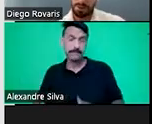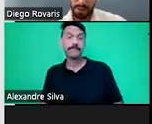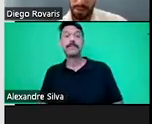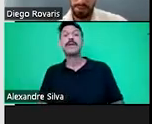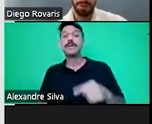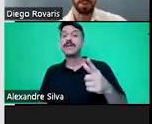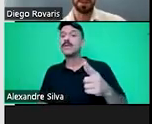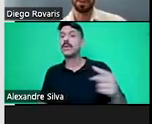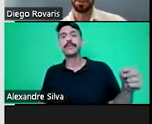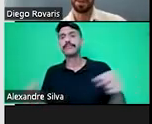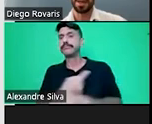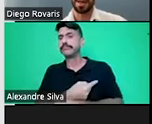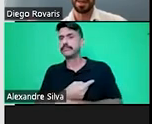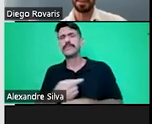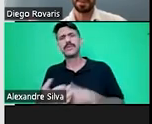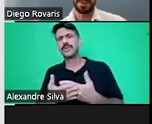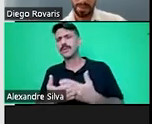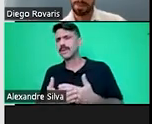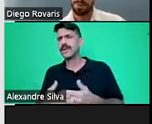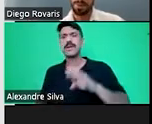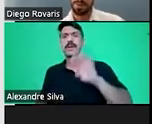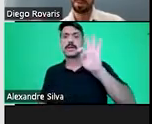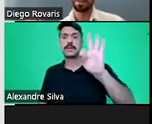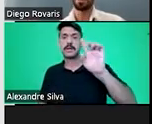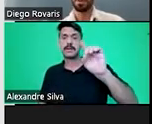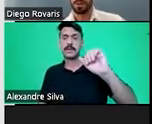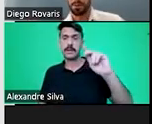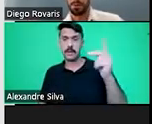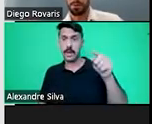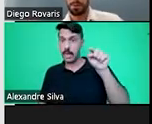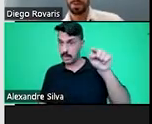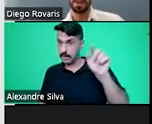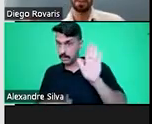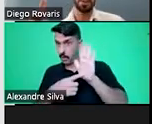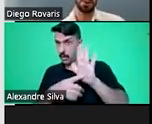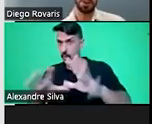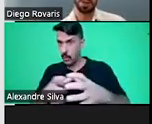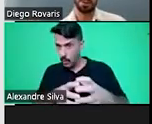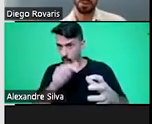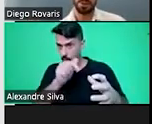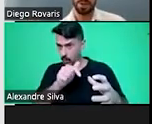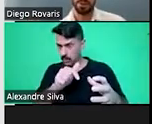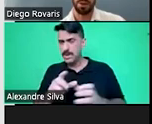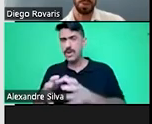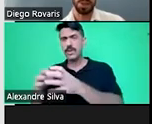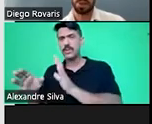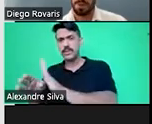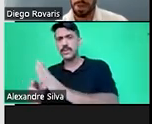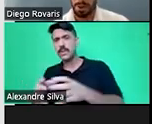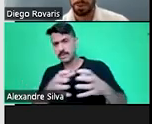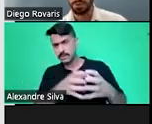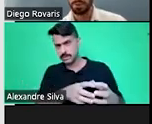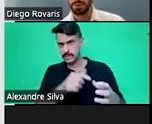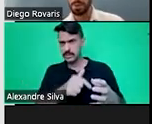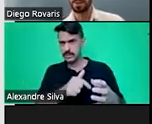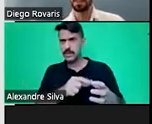ao contrário da literatura. Então, pacientes com TDAH dessa amostra, comparado com controles, têm um score de rendimento educacional